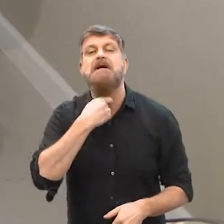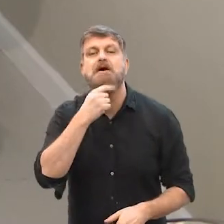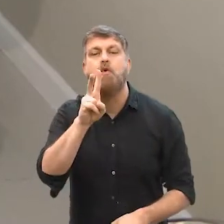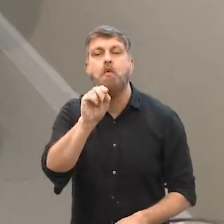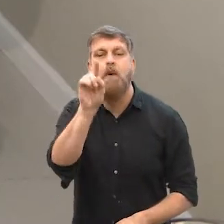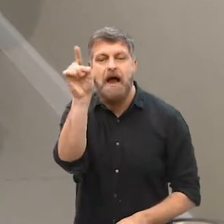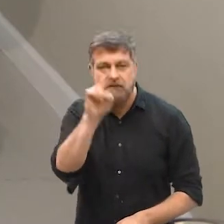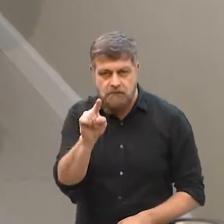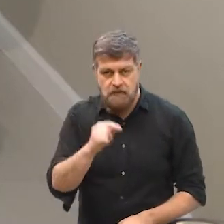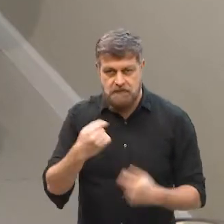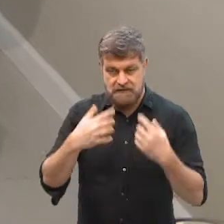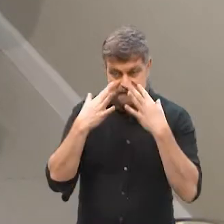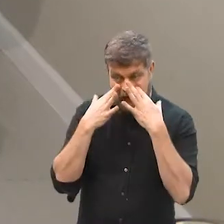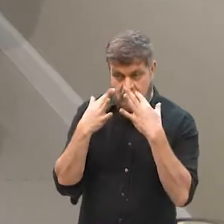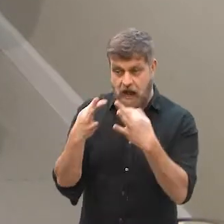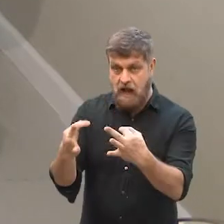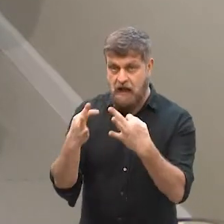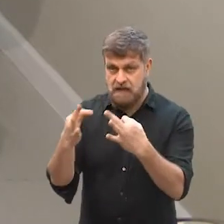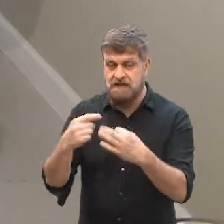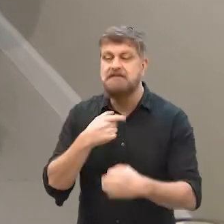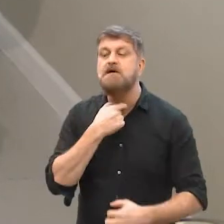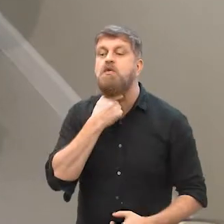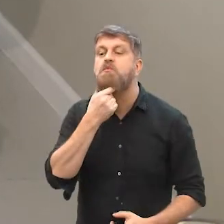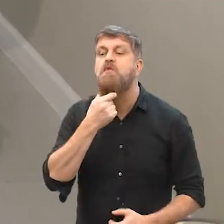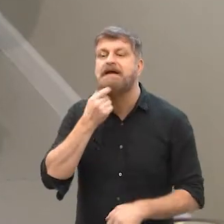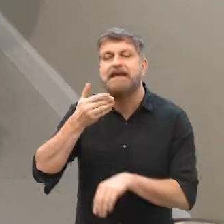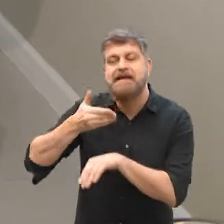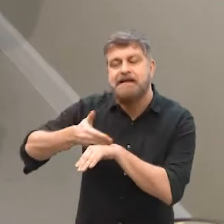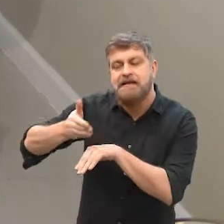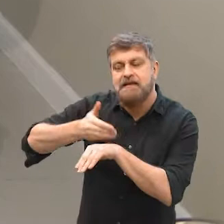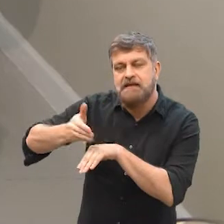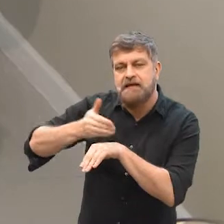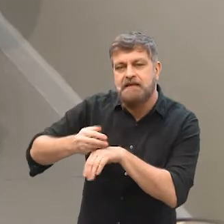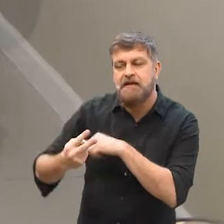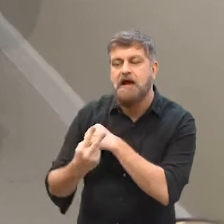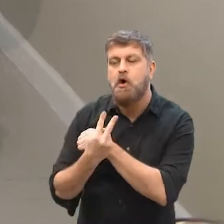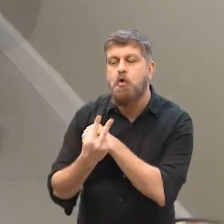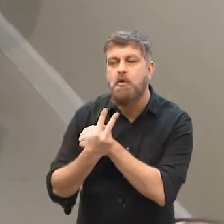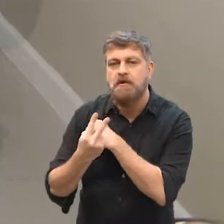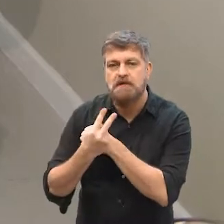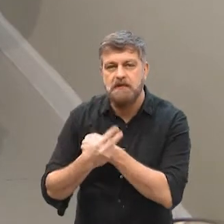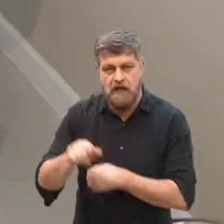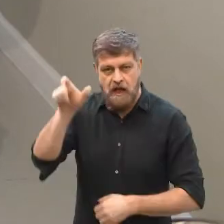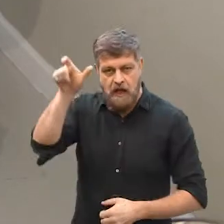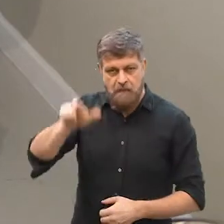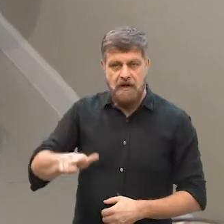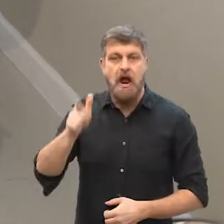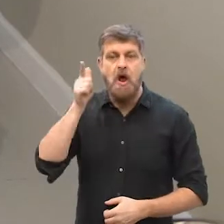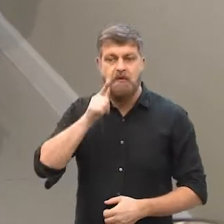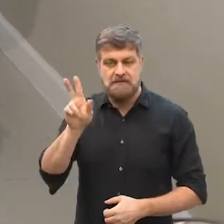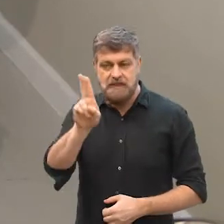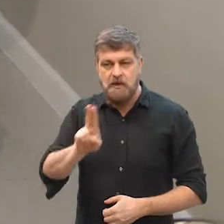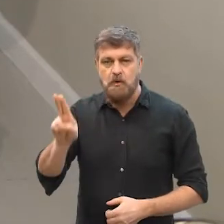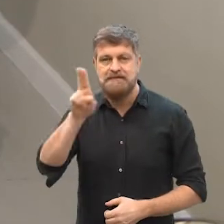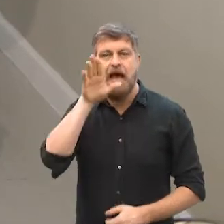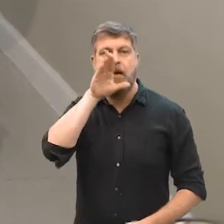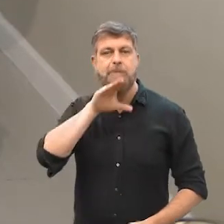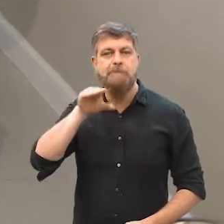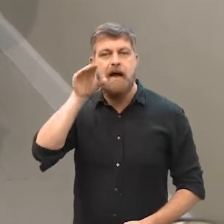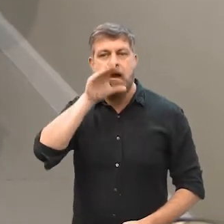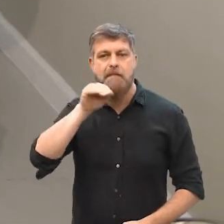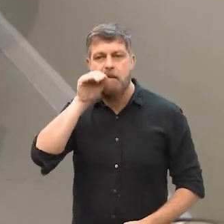precisam de uma atenção especial nesse trato vocal, então, para eles poderem ter um bom uso vocal, não